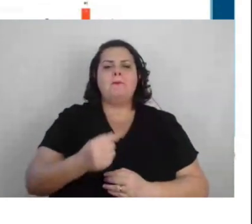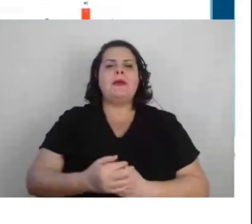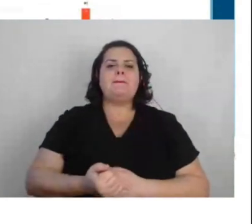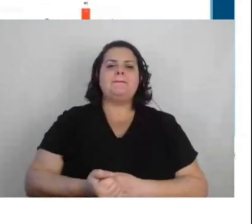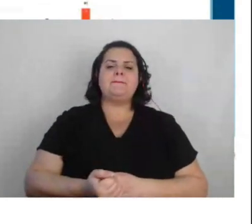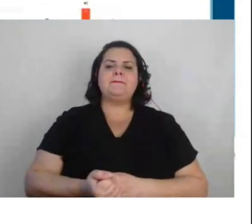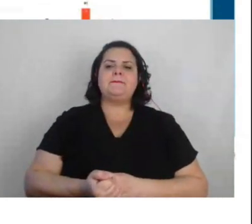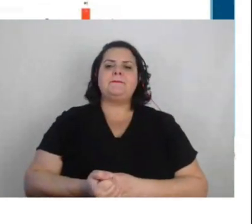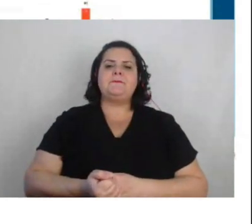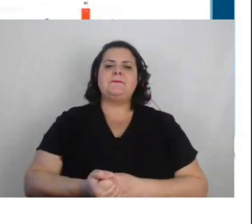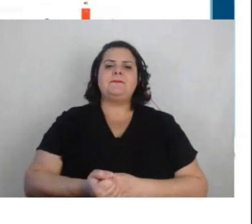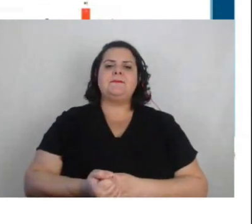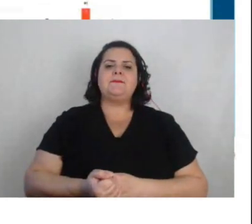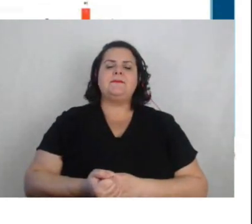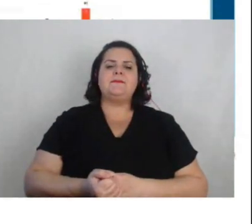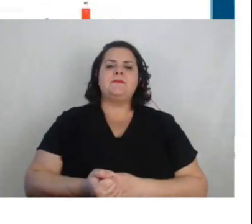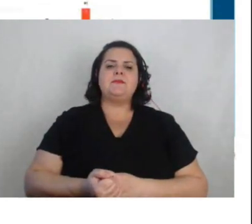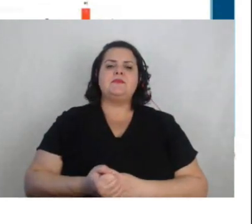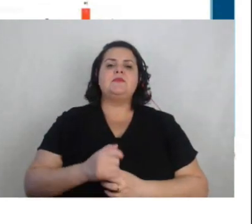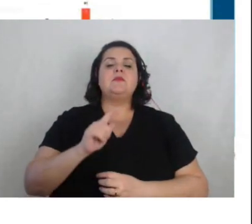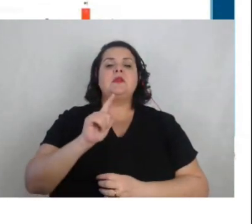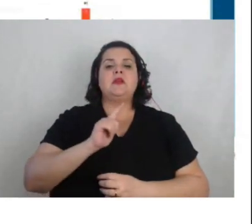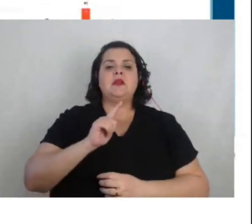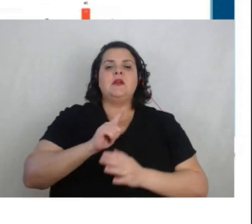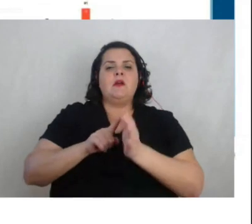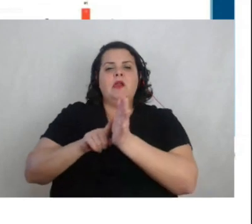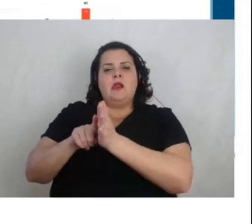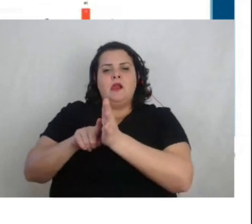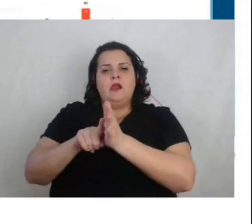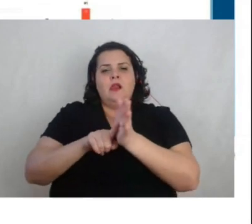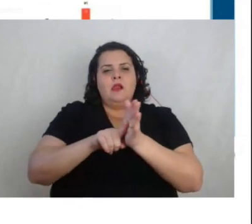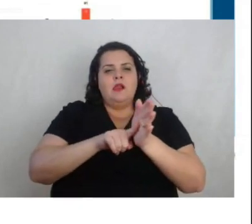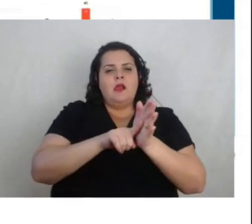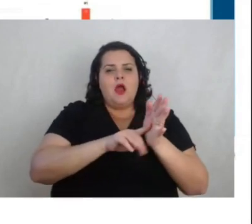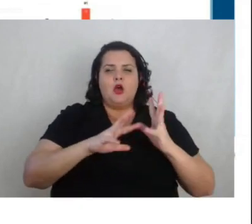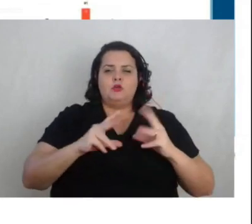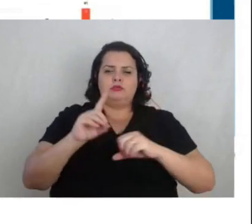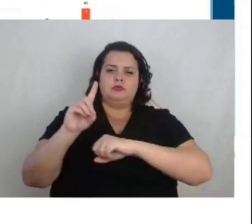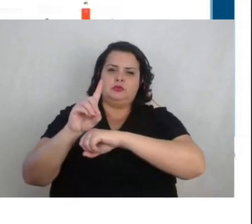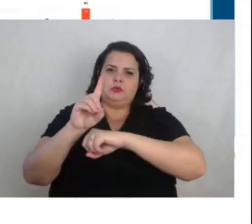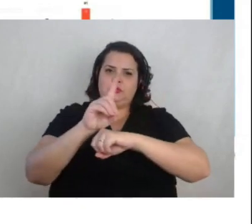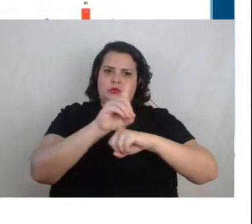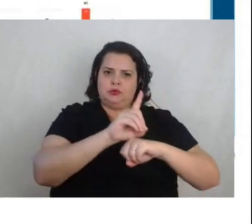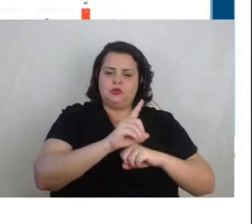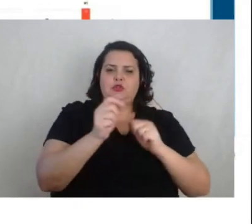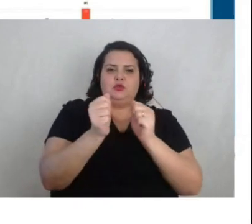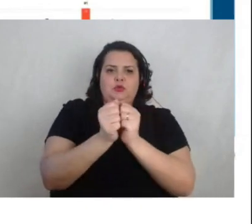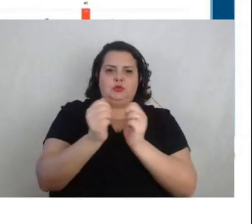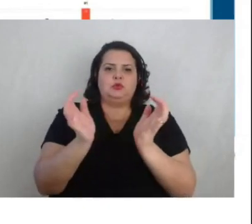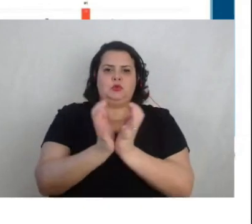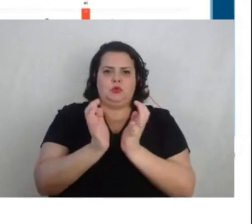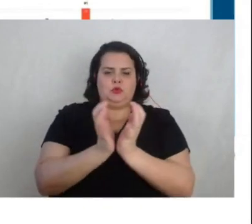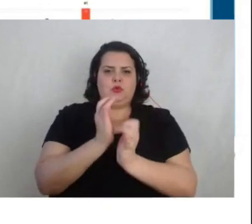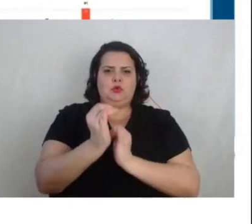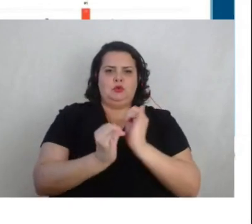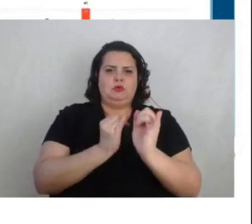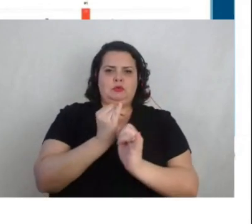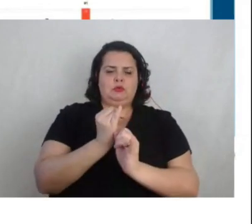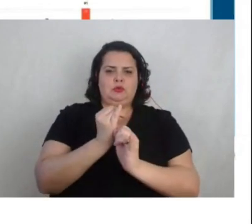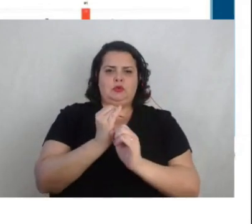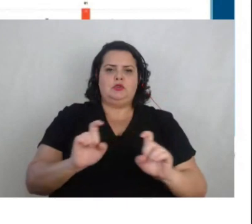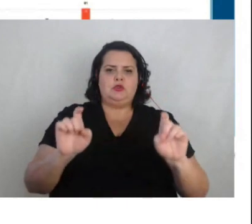foi desenvolvido com a diretoria e a TI, 55 gráficos, indicadores, né, que se transformam em gráfico. Todos